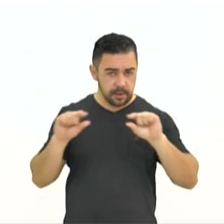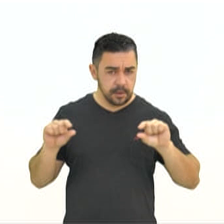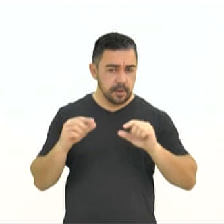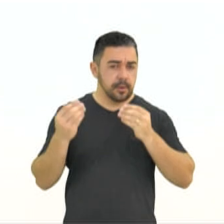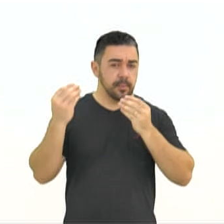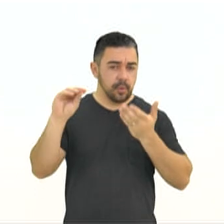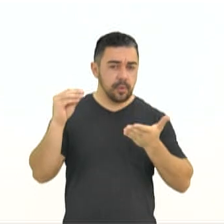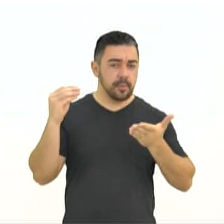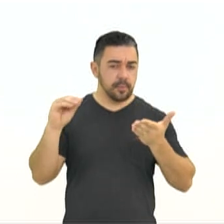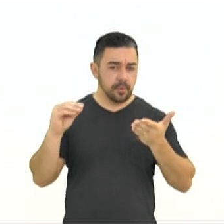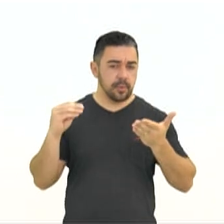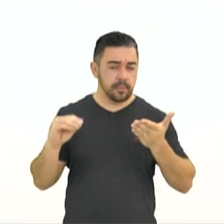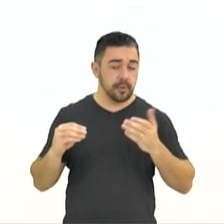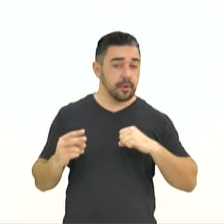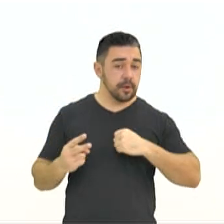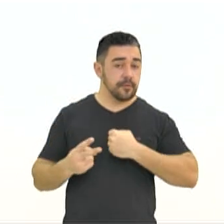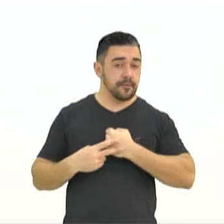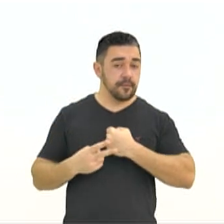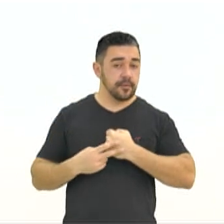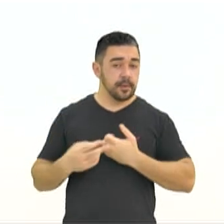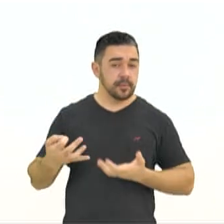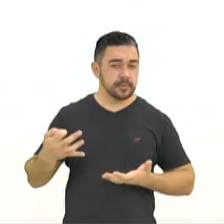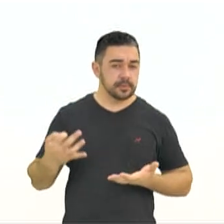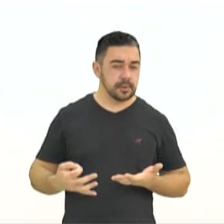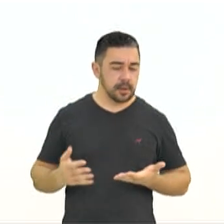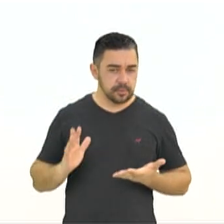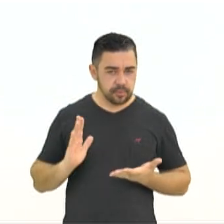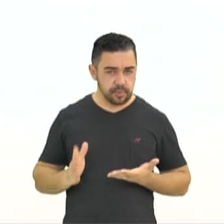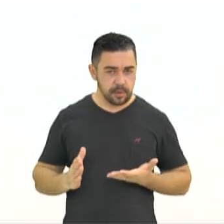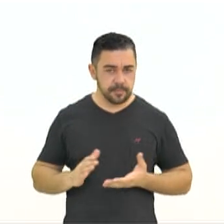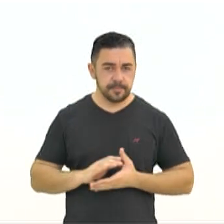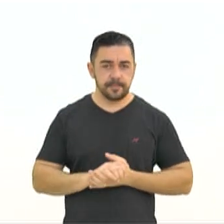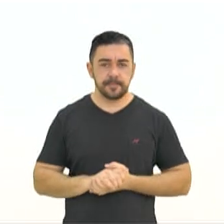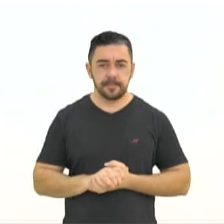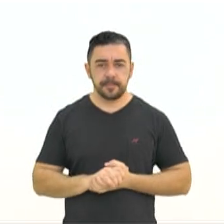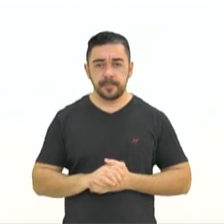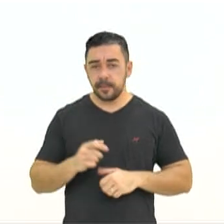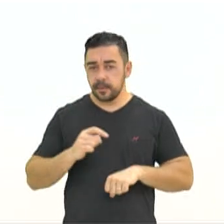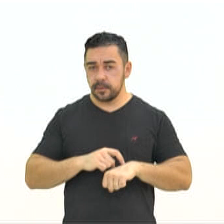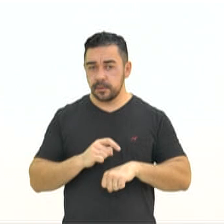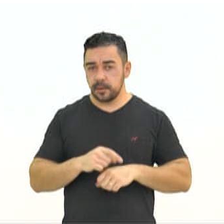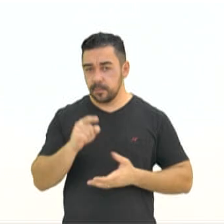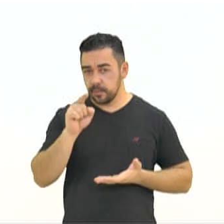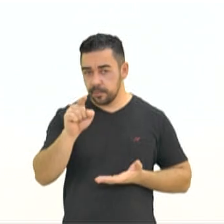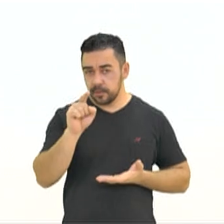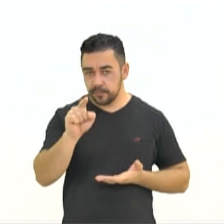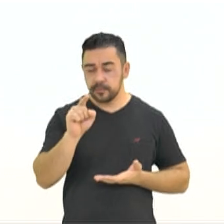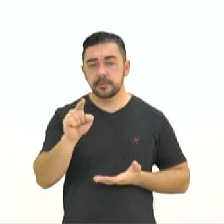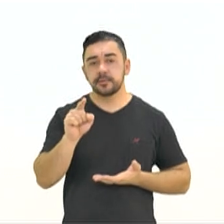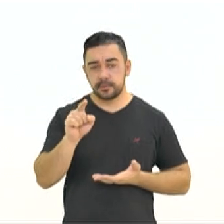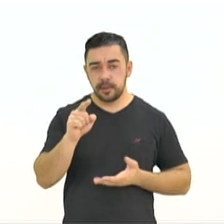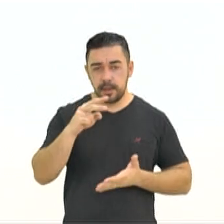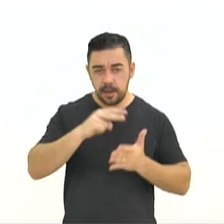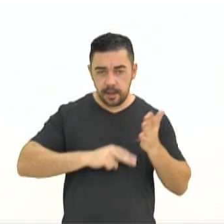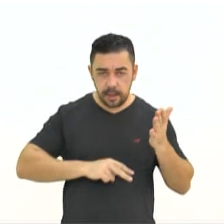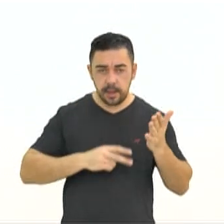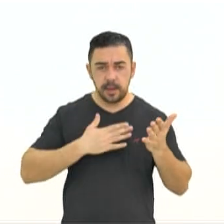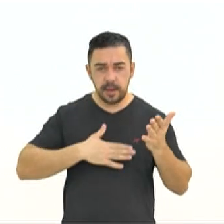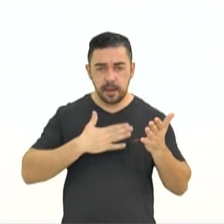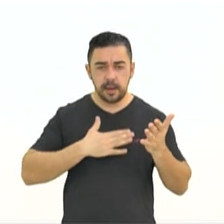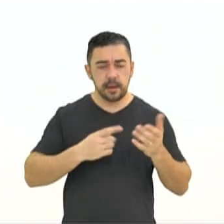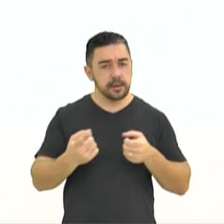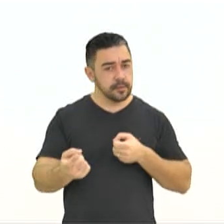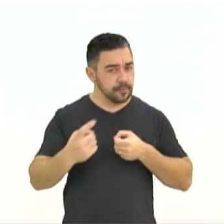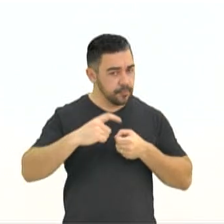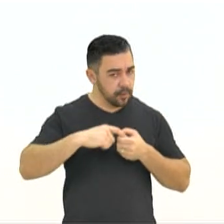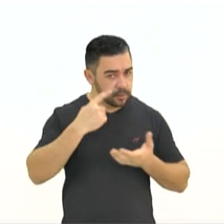vão completar com esses verbos conjugados da forma correta. Vou dar uns minutinhos para que vocês leiam com calma e respondam